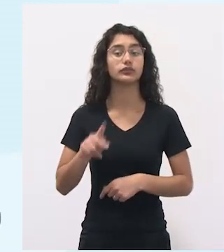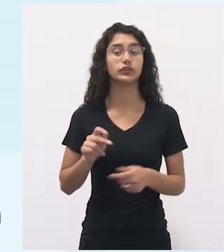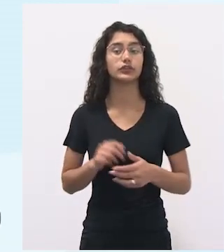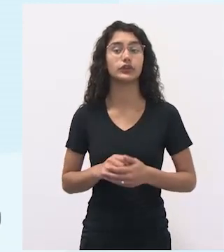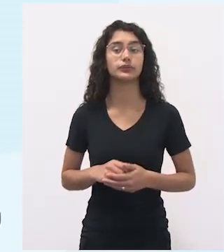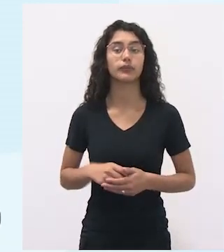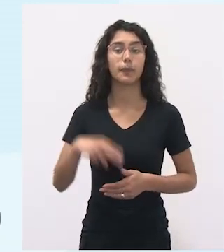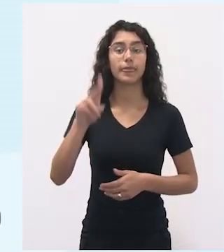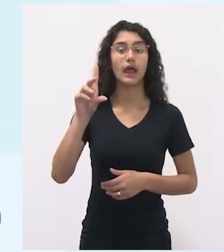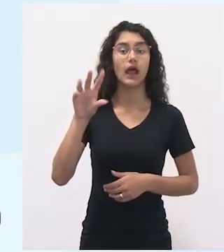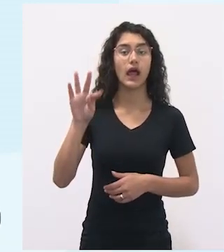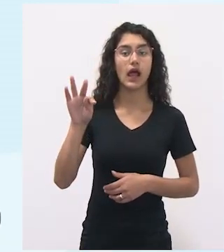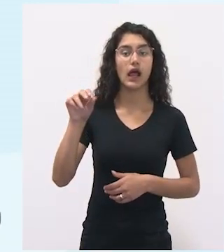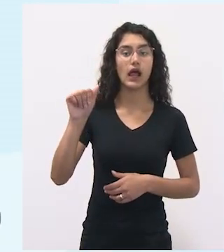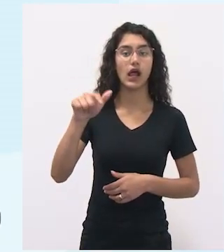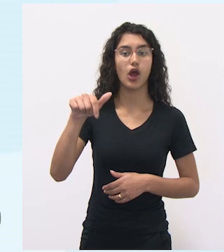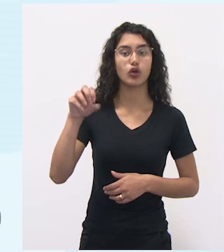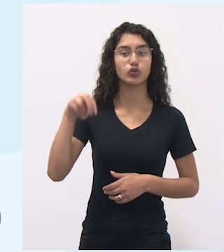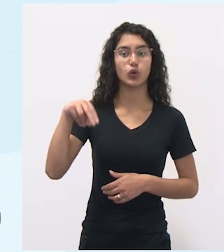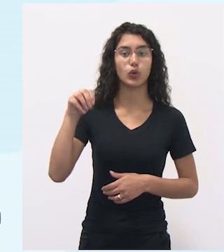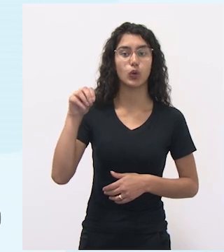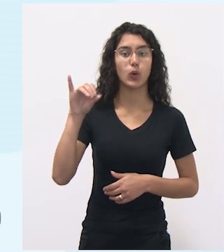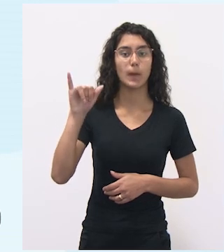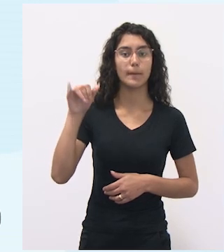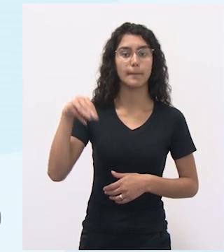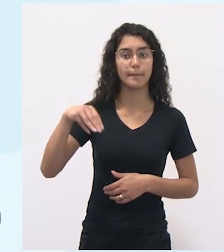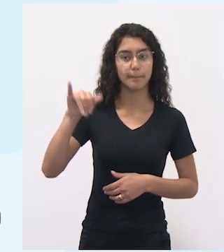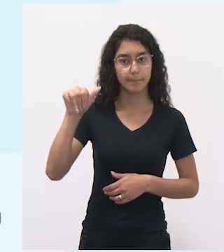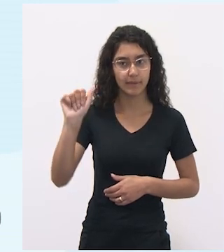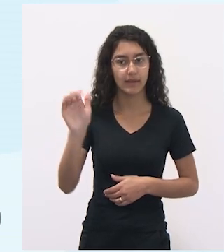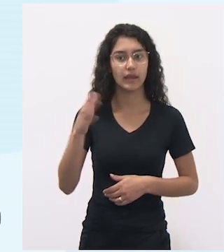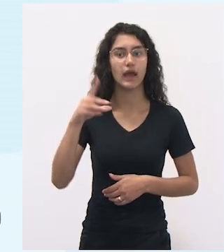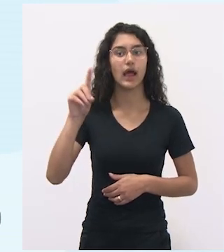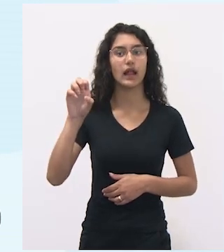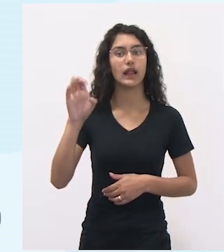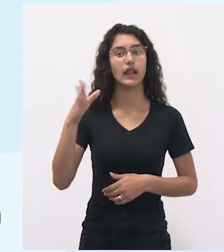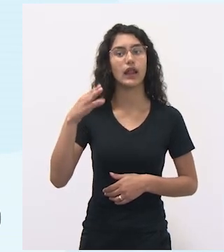A taxonomia de Bloom ela é muito utilizada nas avaliações